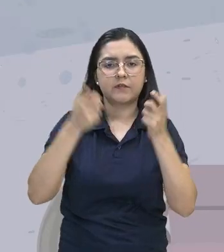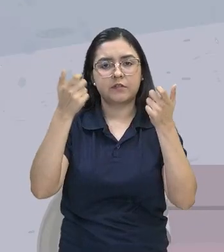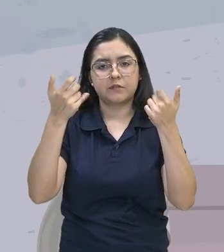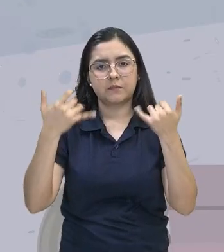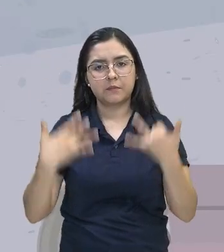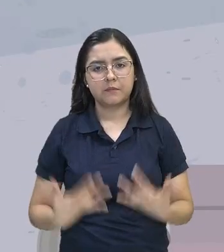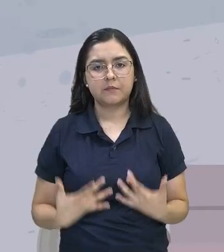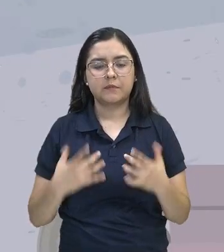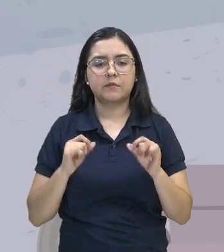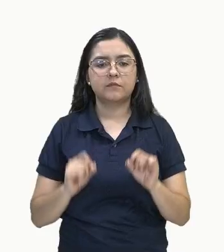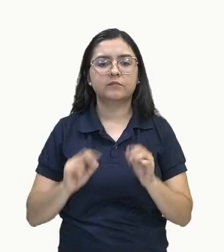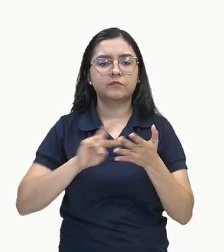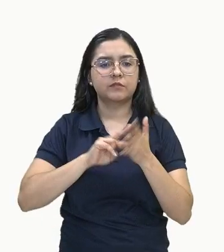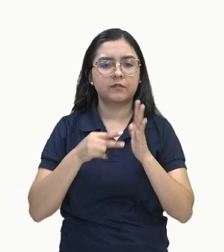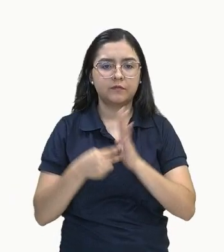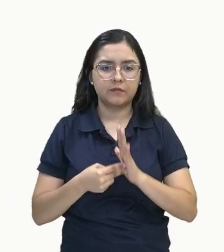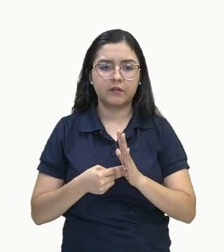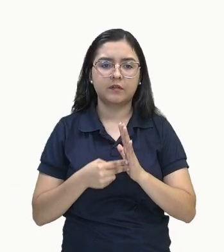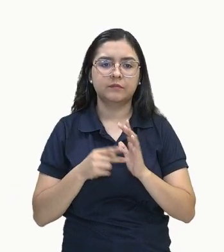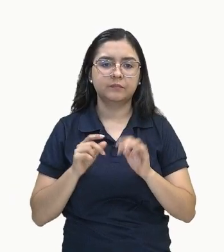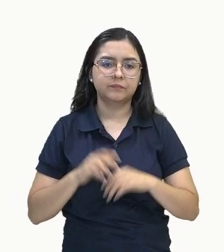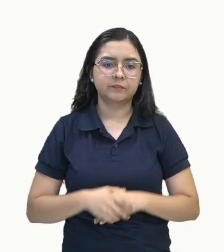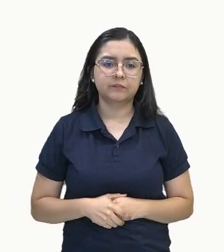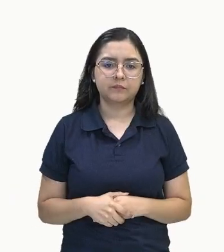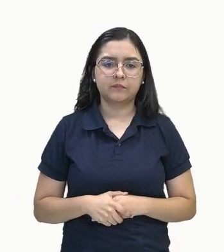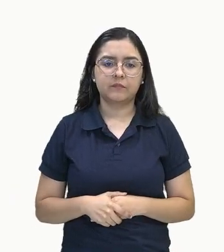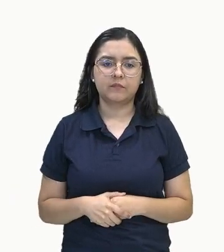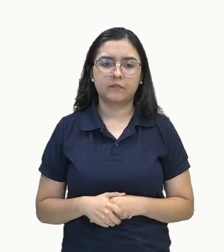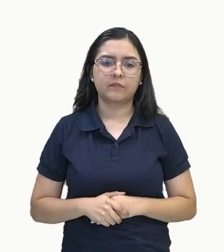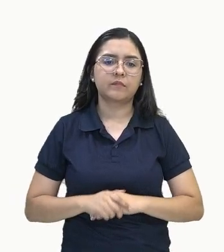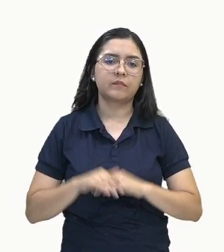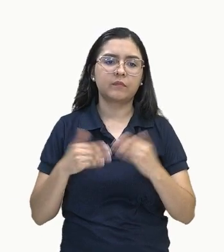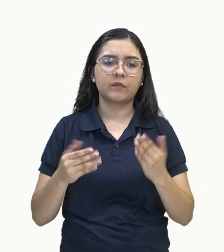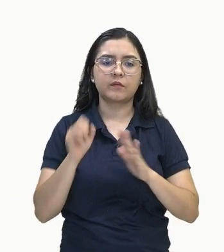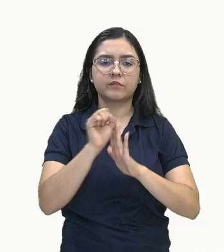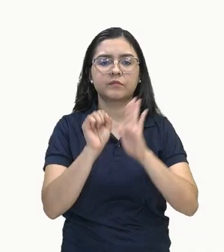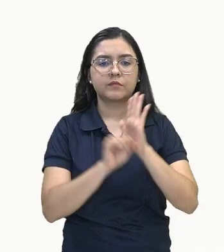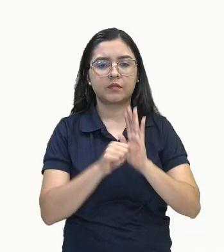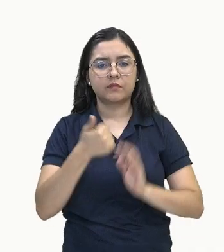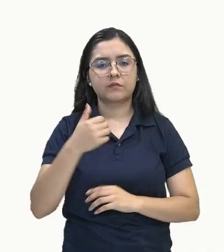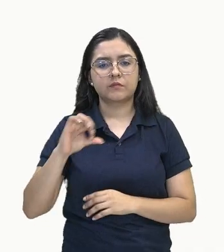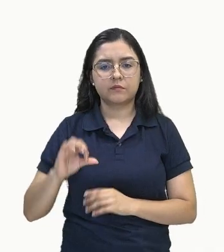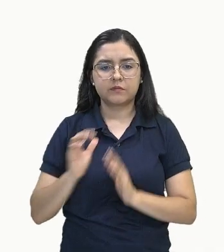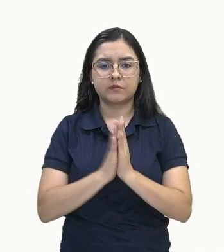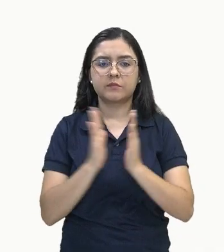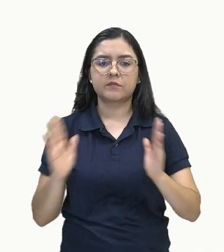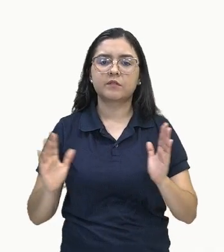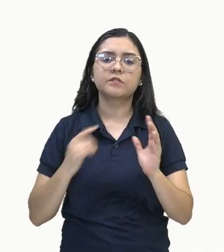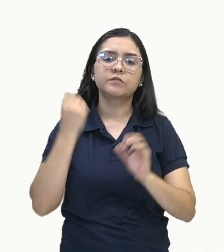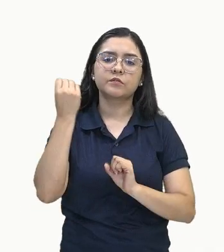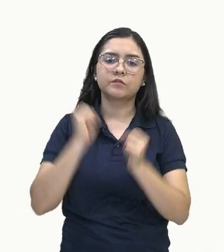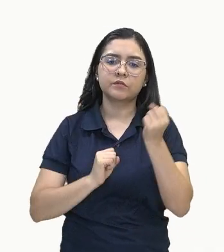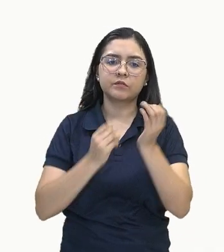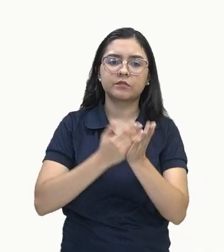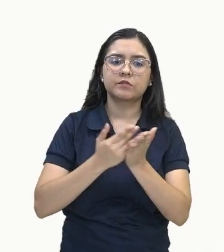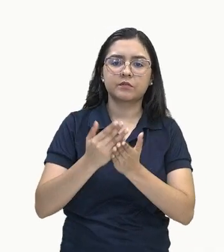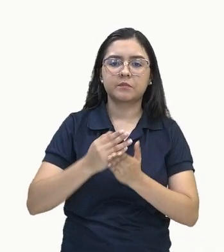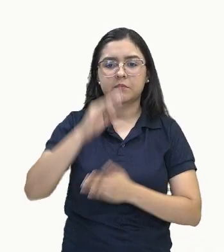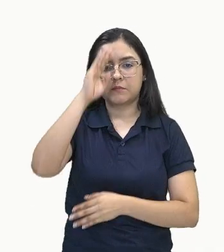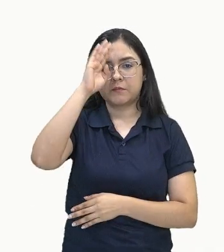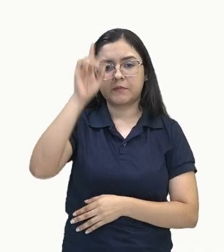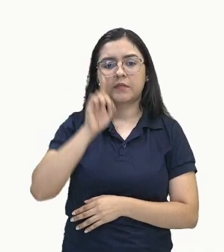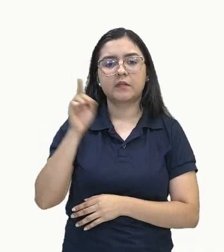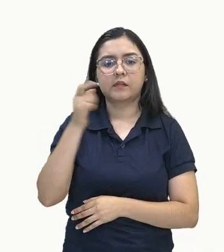o Fordismo. Vamos então a ele. Ao longo do século XIX, o processo de industrialização, iniciado principalmente